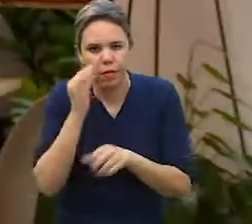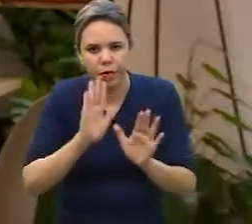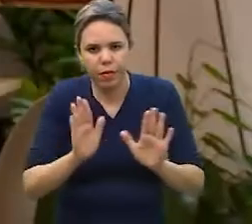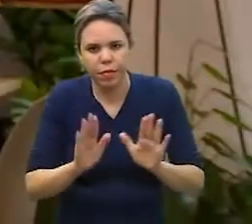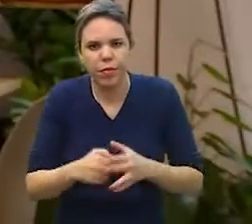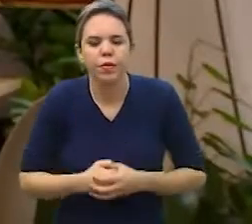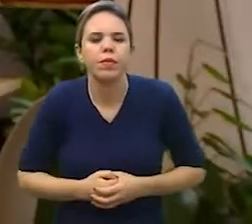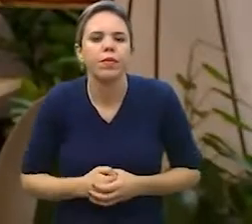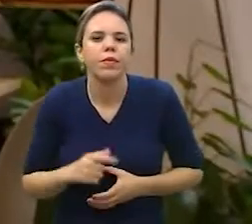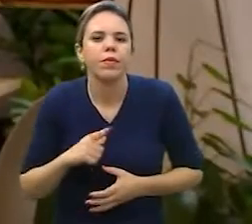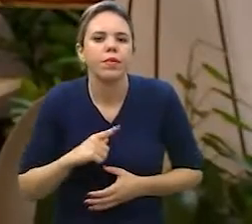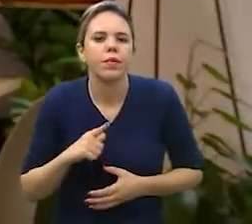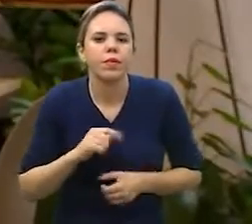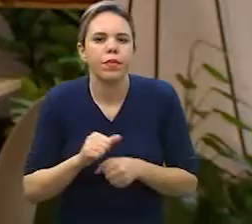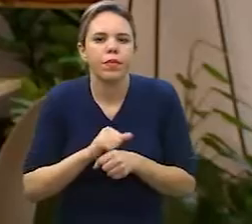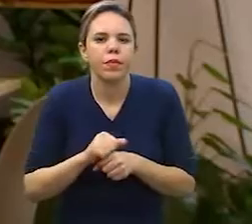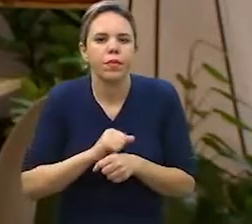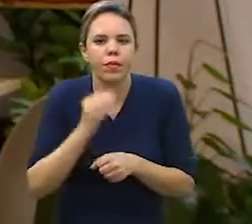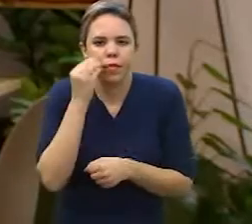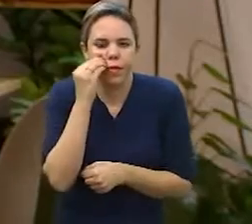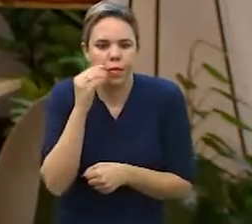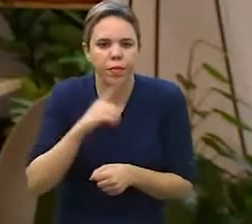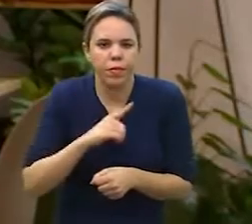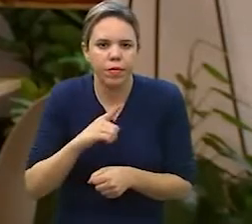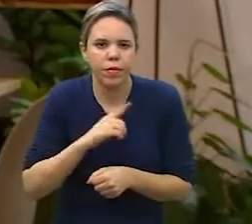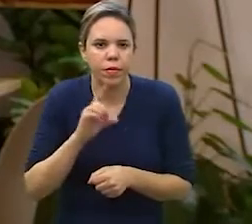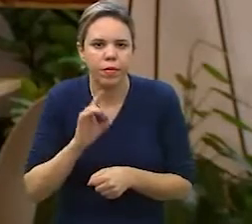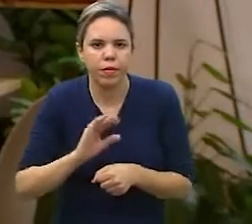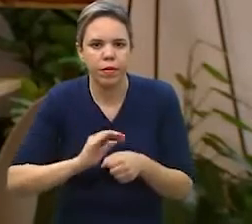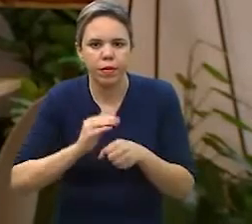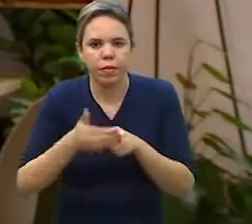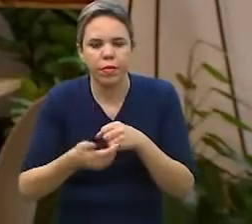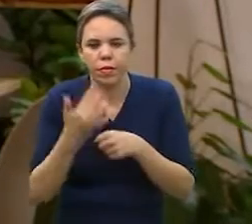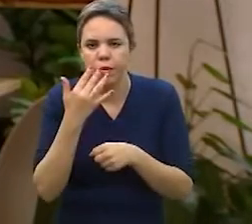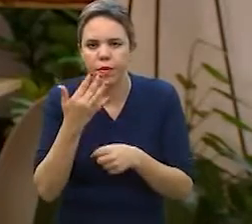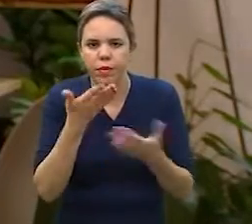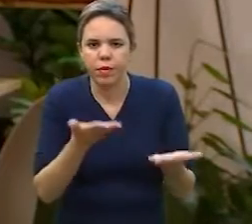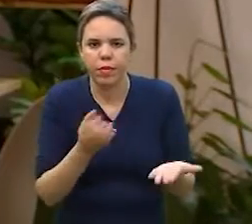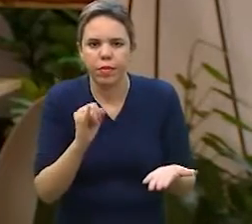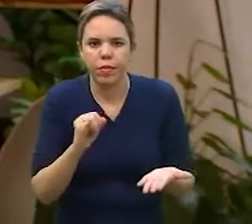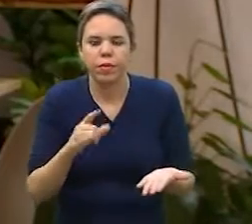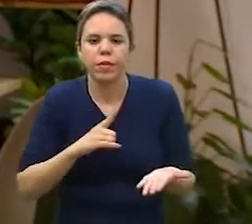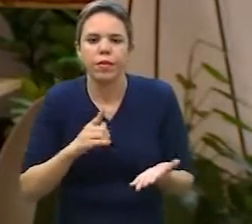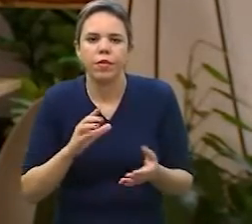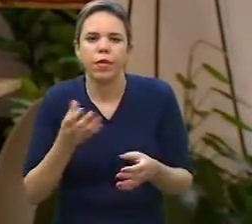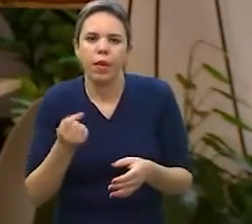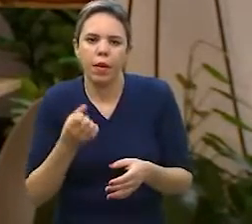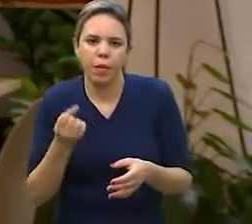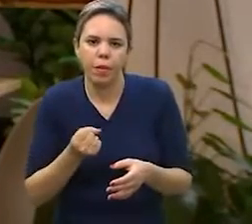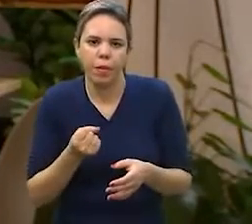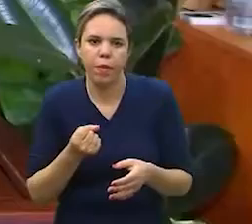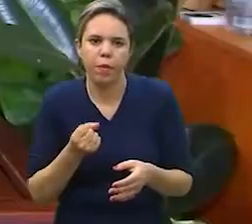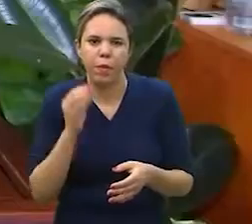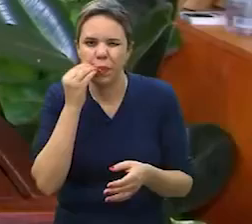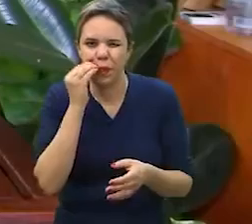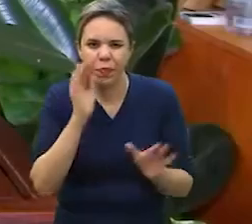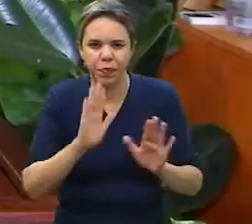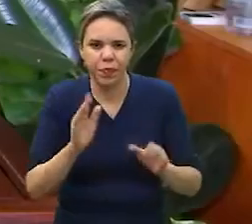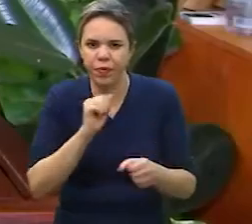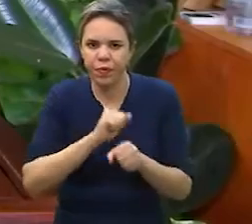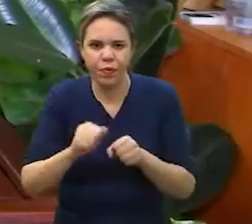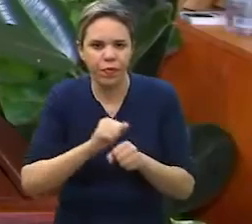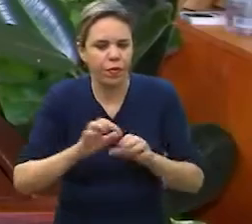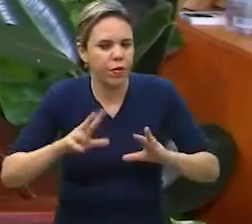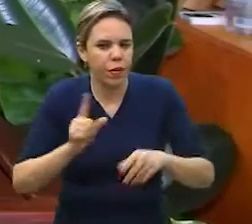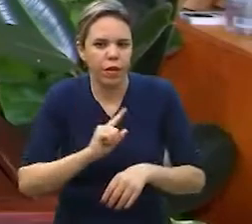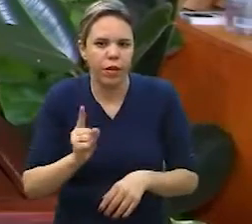né? Tem, ó. A raspa de limão siciliano tenta pegar só a partinha colorida. Porque se pegar a partinha branca, é aquela parte amarga. Não vai